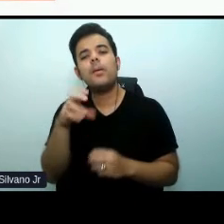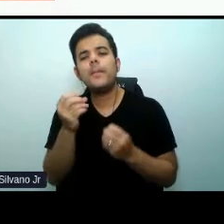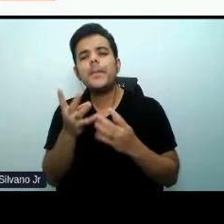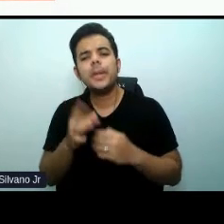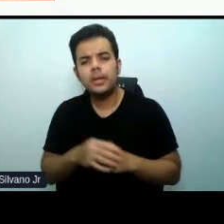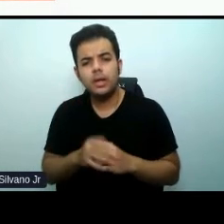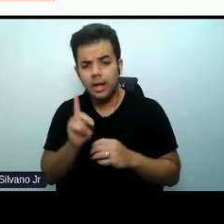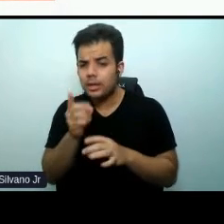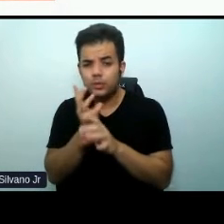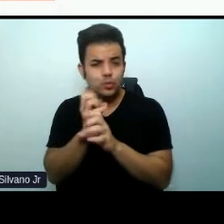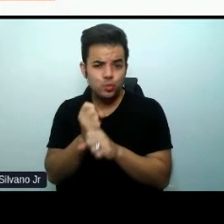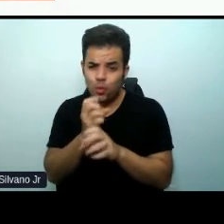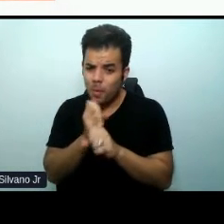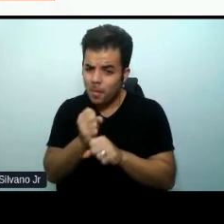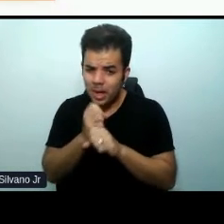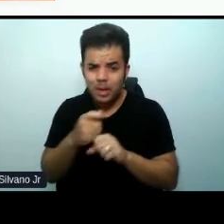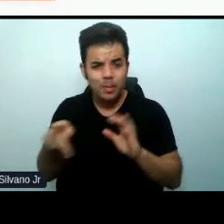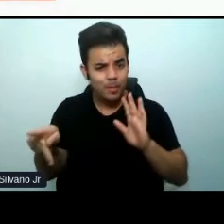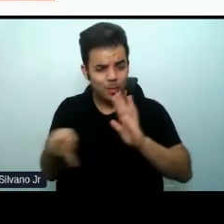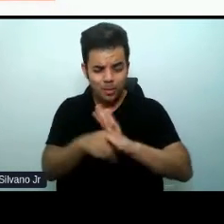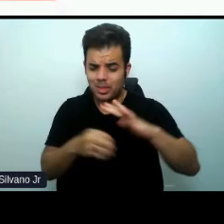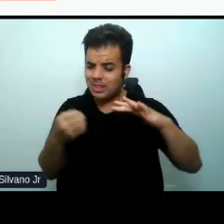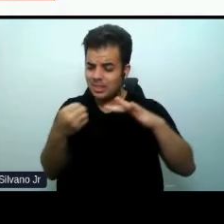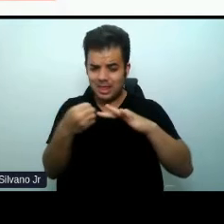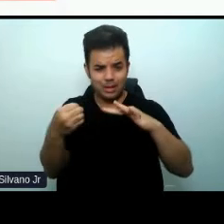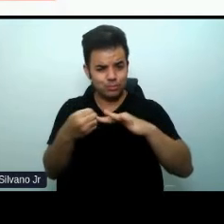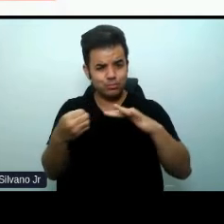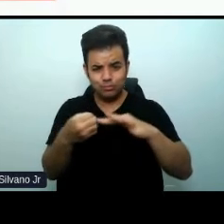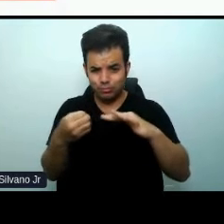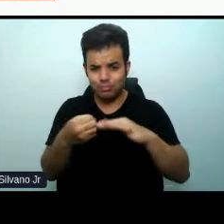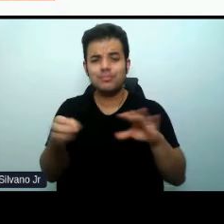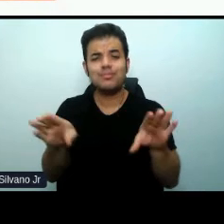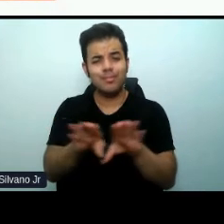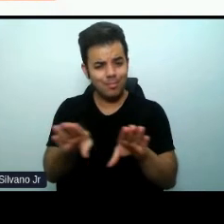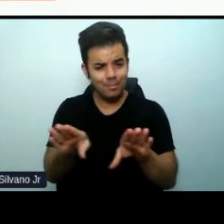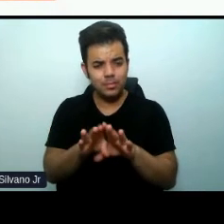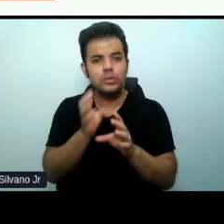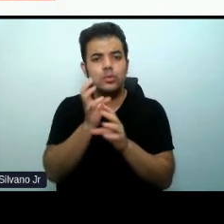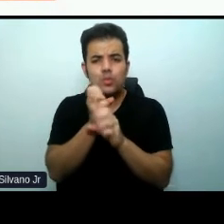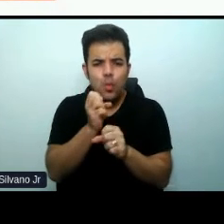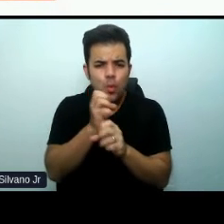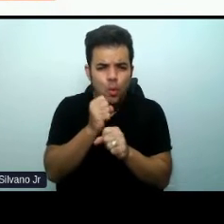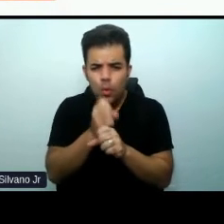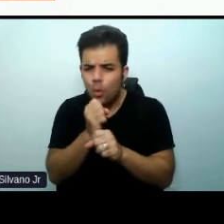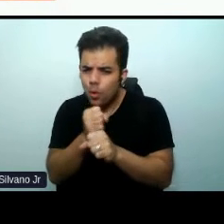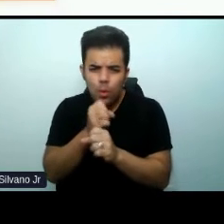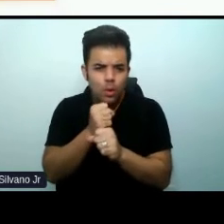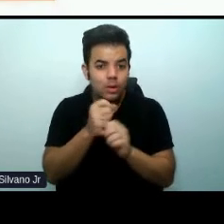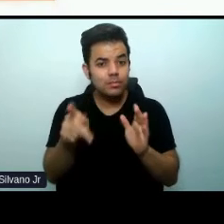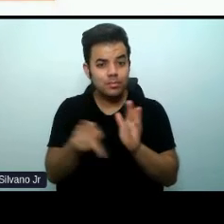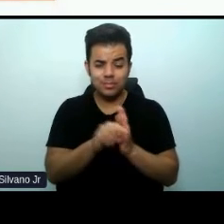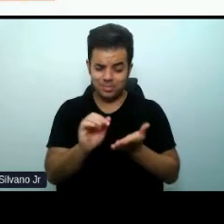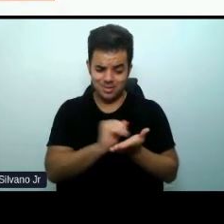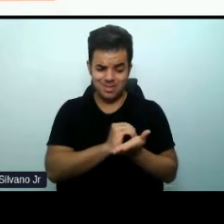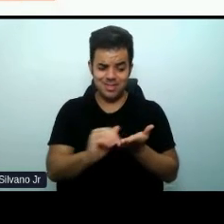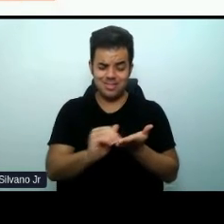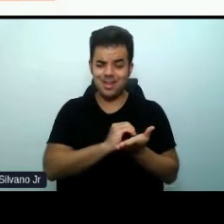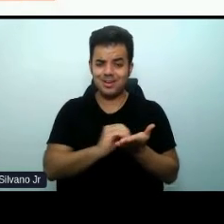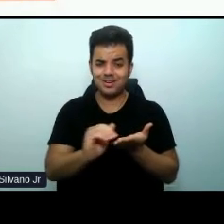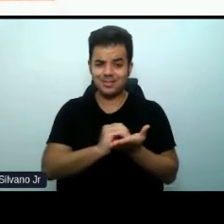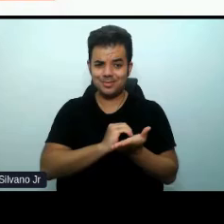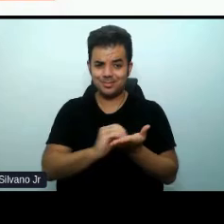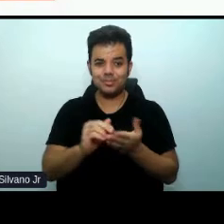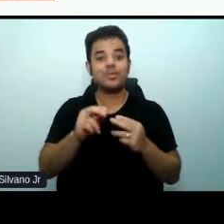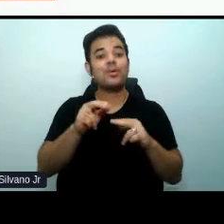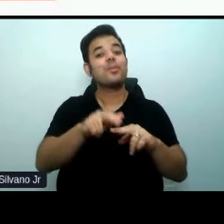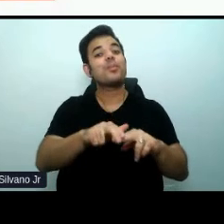realizar cálculos e processamento de dados. E essas atividades até então elas eram associadas à função de secretária. Por